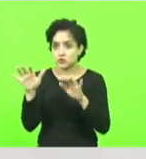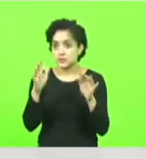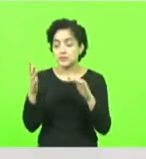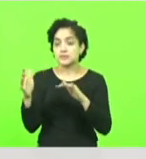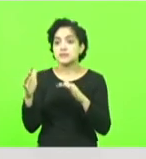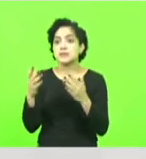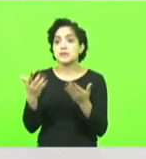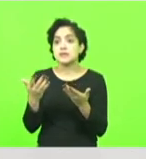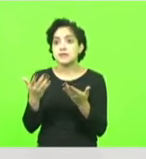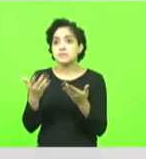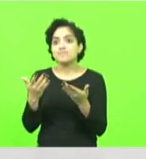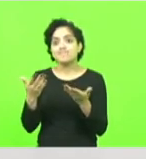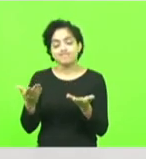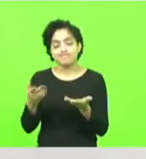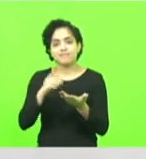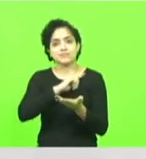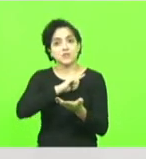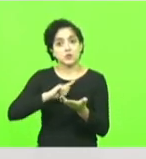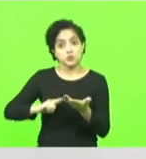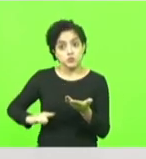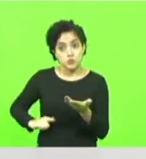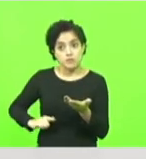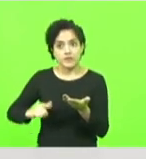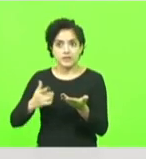que os governadores fossem